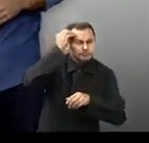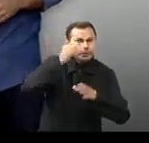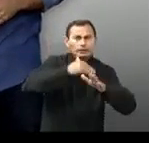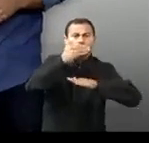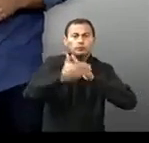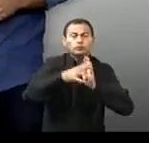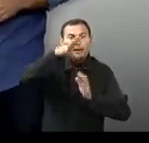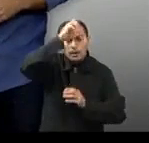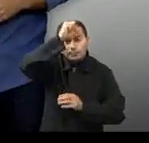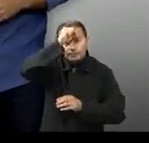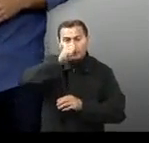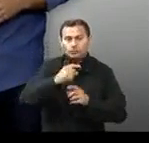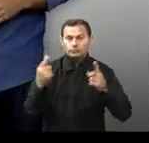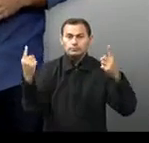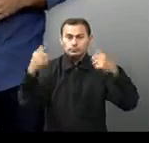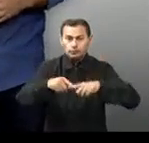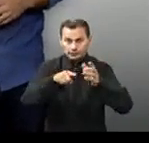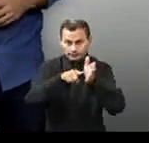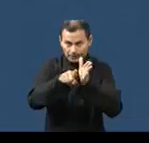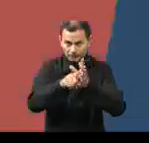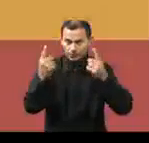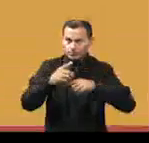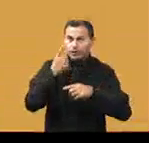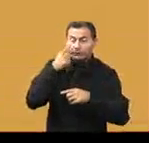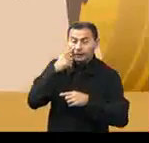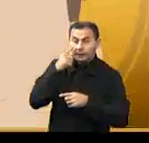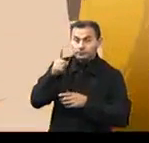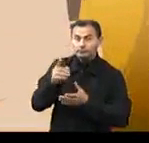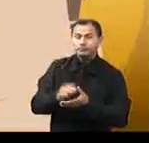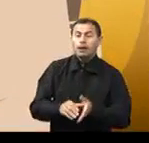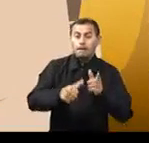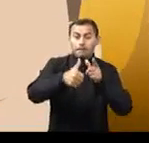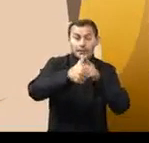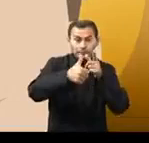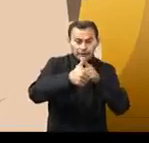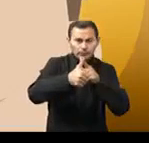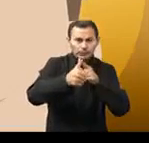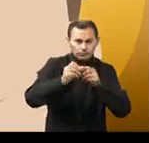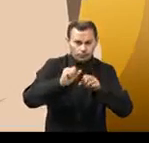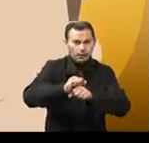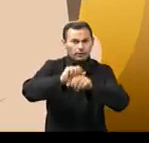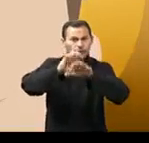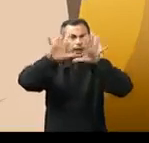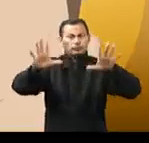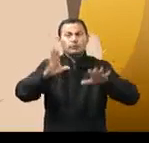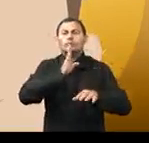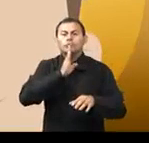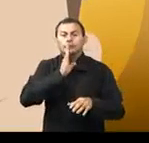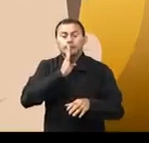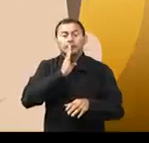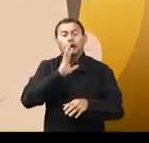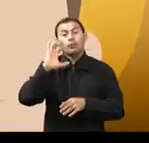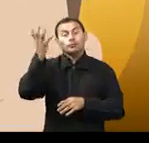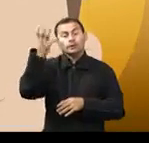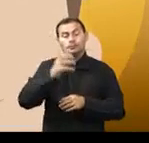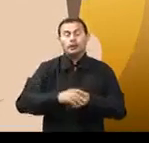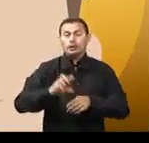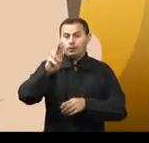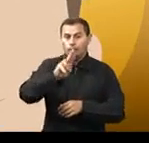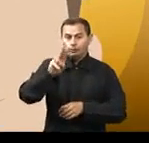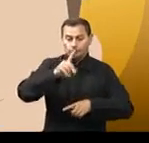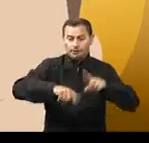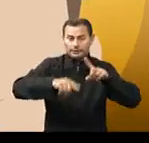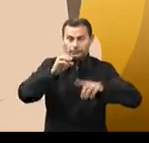que aprendeu com os desafios. Vamos lá? Primeiro, ficou claro que o conhecimento vem ao fazer uso do